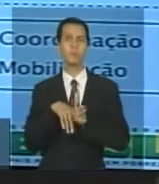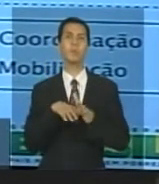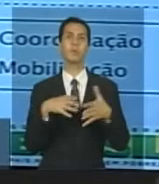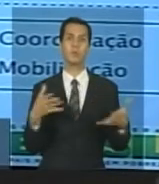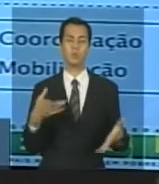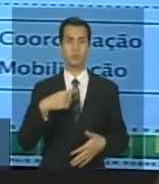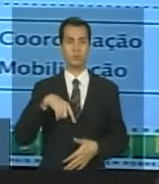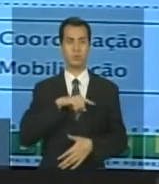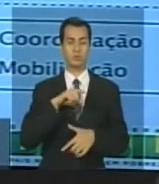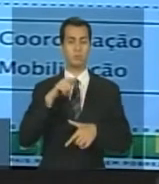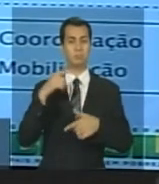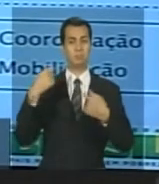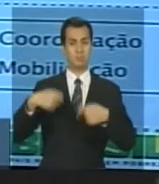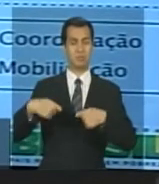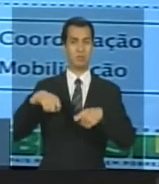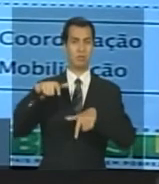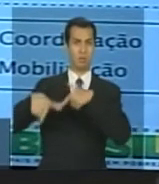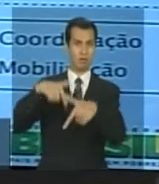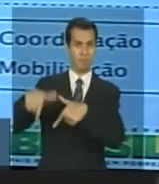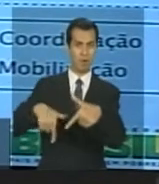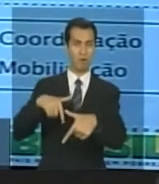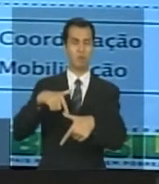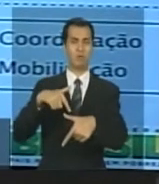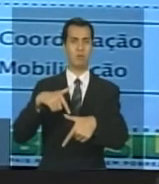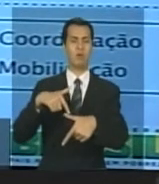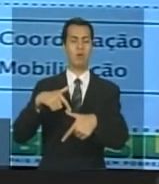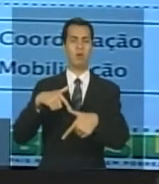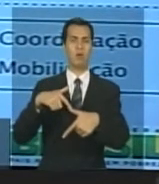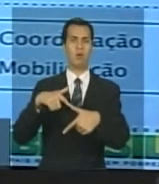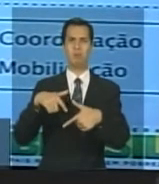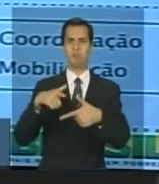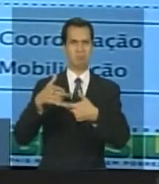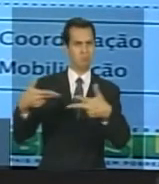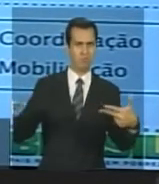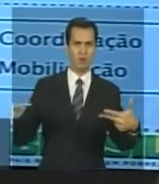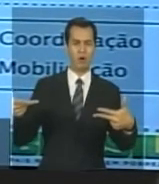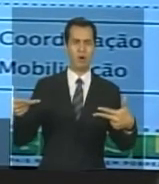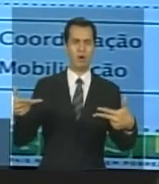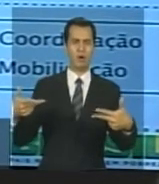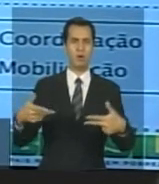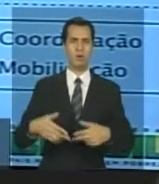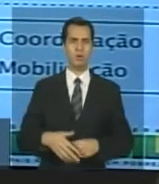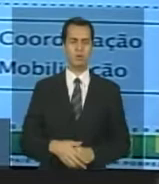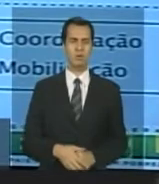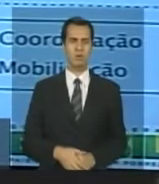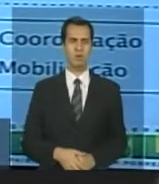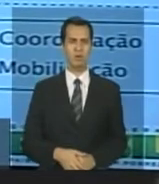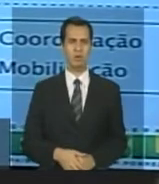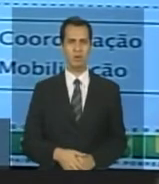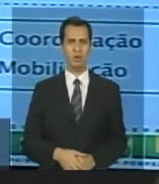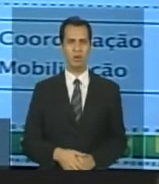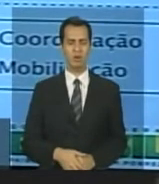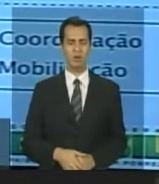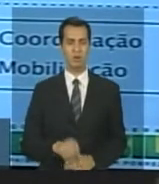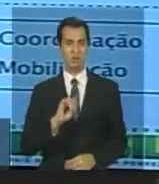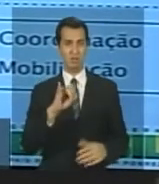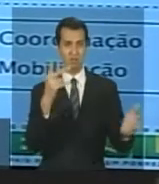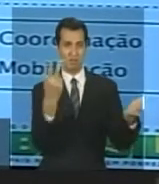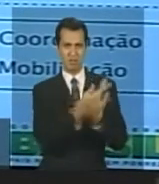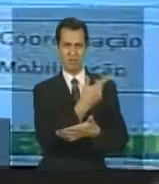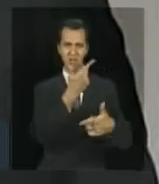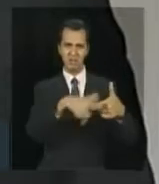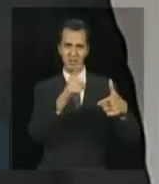a se fazer fez uma ação de prevenção seja de resposta seja de reconstrução a em torno de um desastre